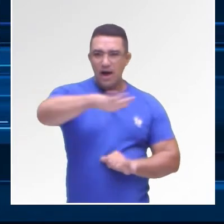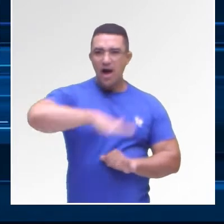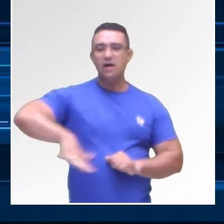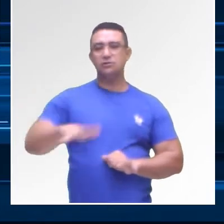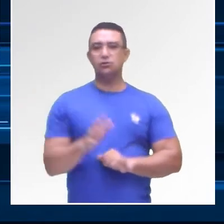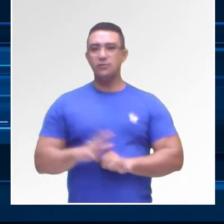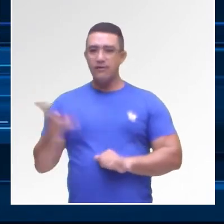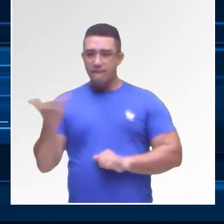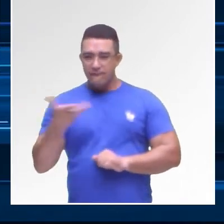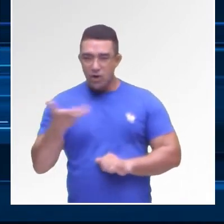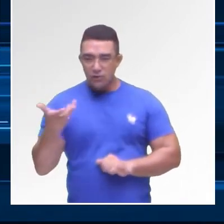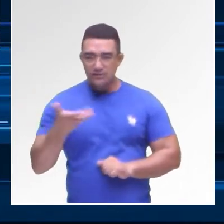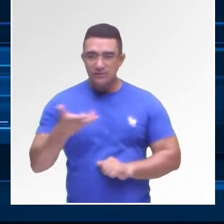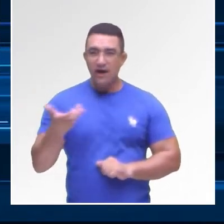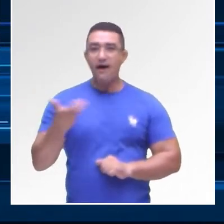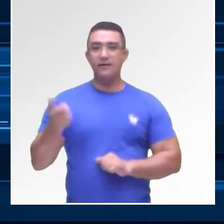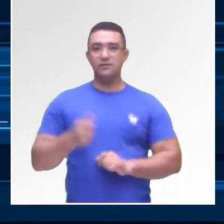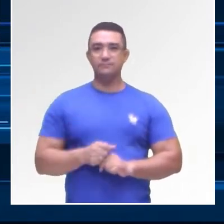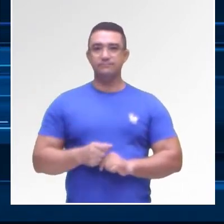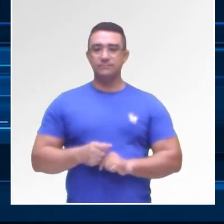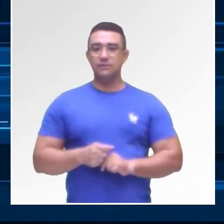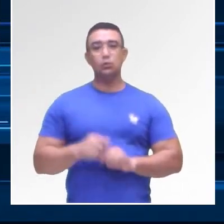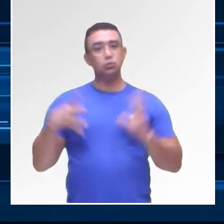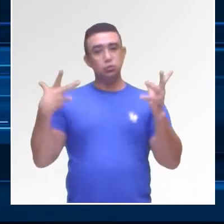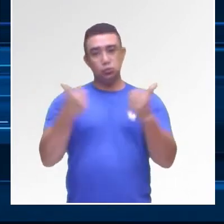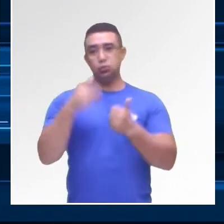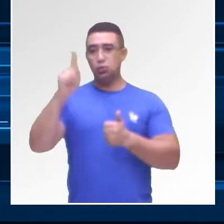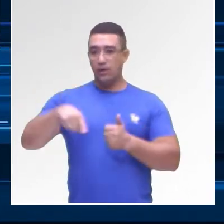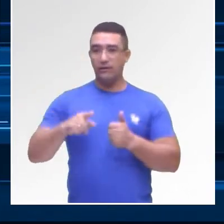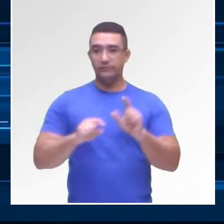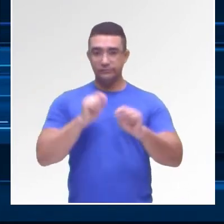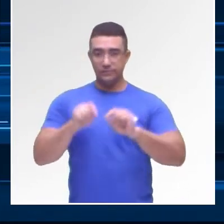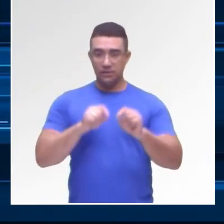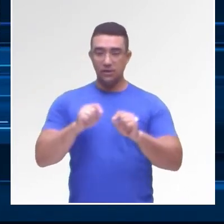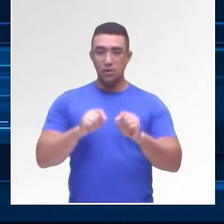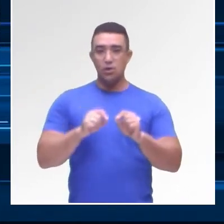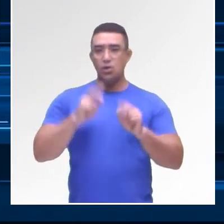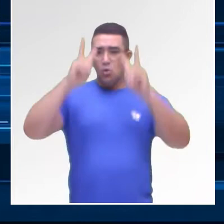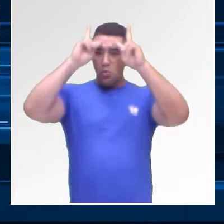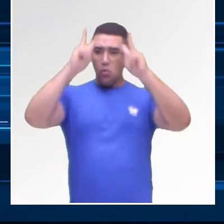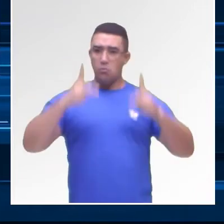tempo. Então é tudo ao extremo. O ser humano pode realizar